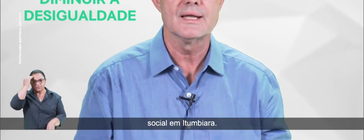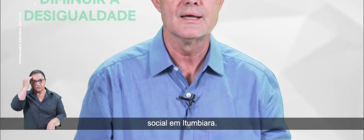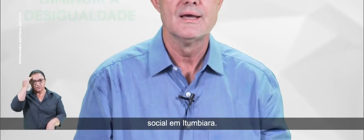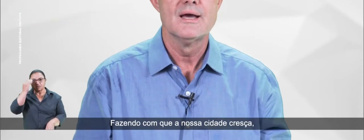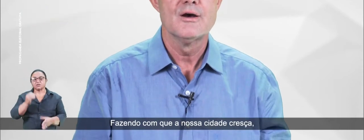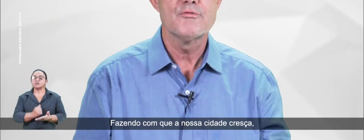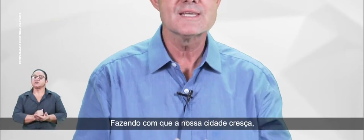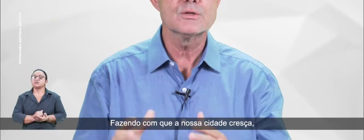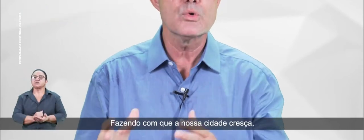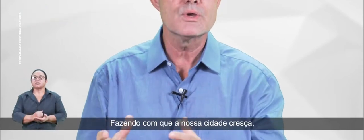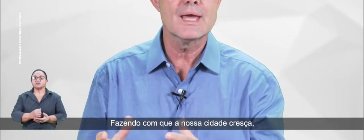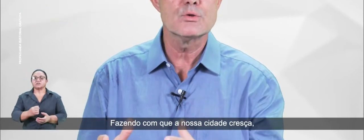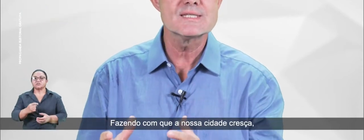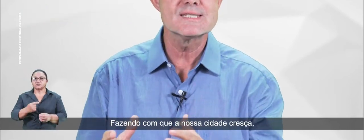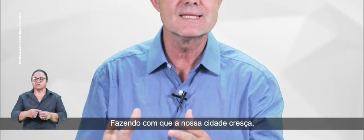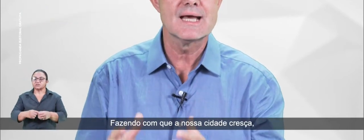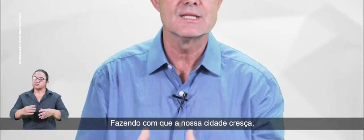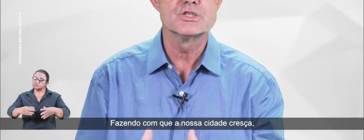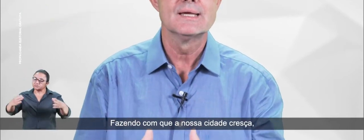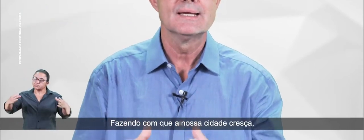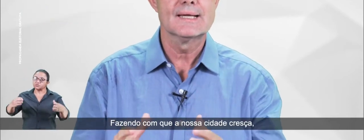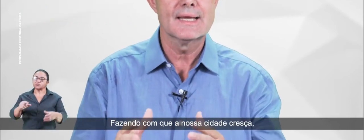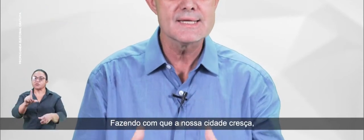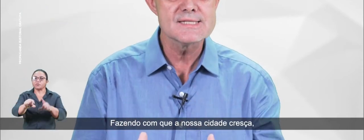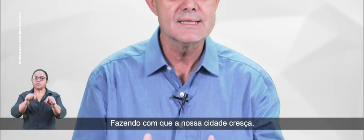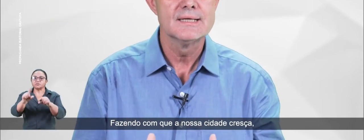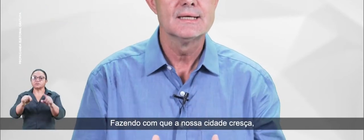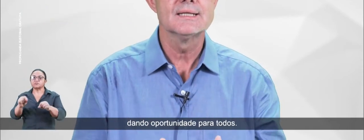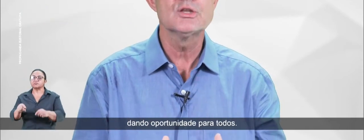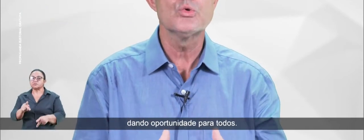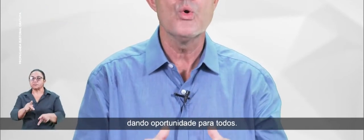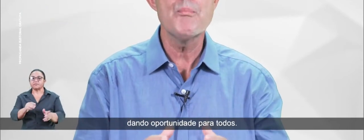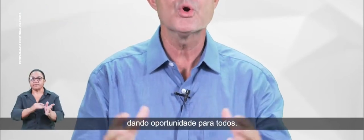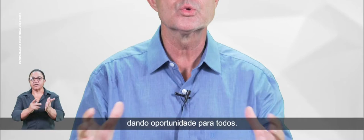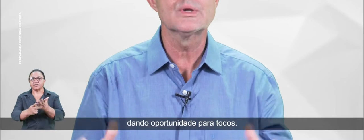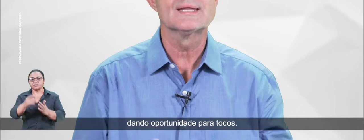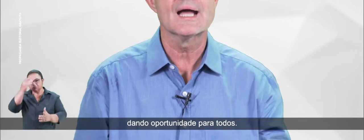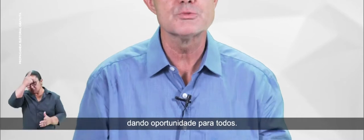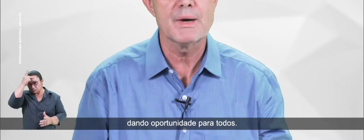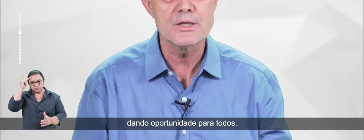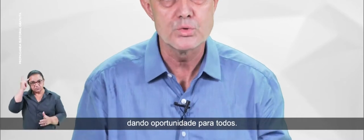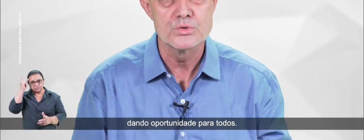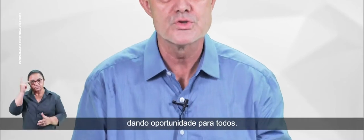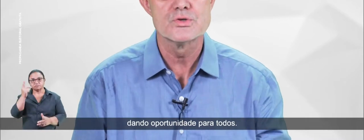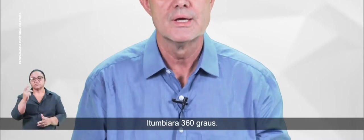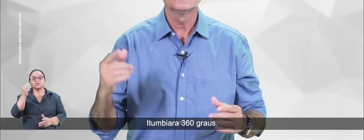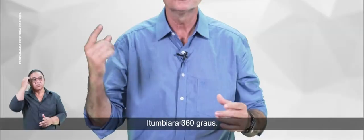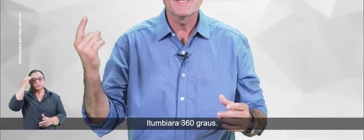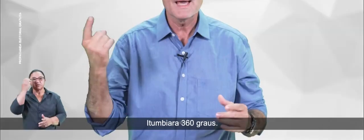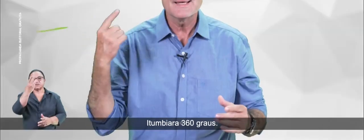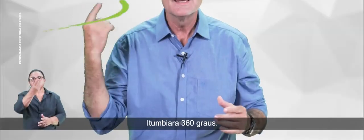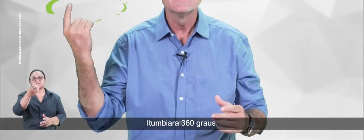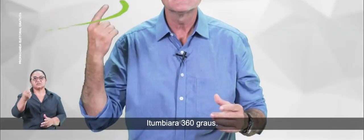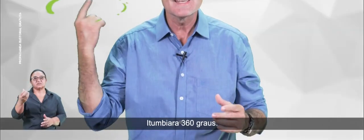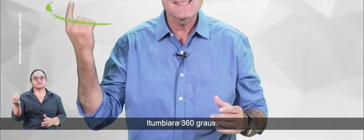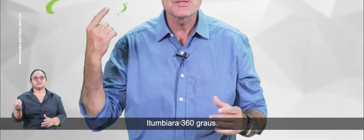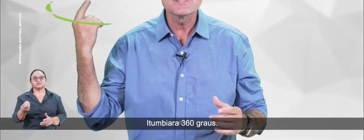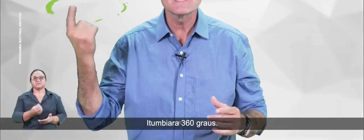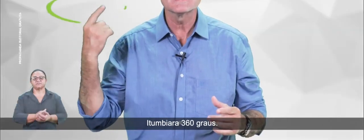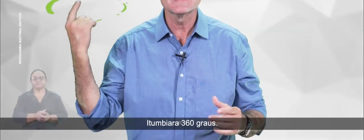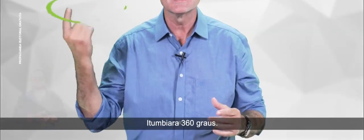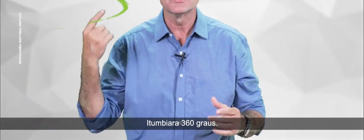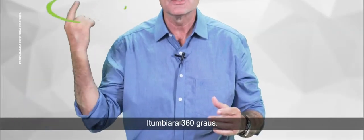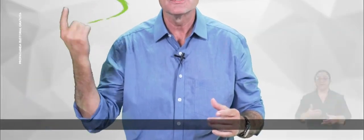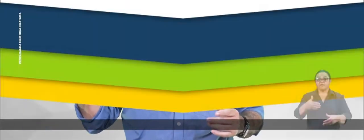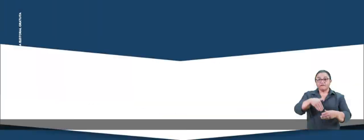social em Tumbiara, fazendo com que a nossa cidade cresça, dando oportunidade para todos. Itumbiara,